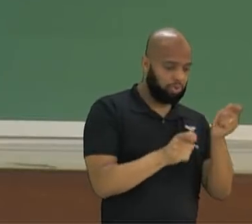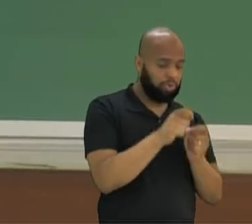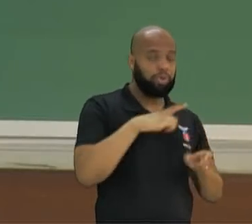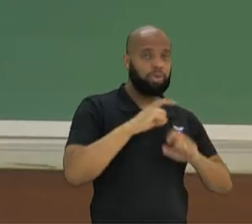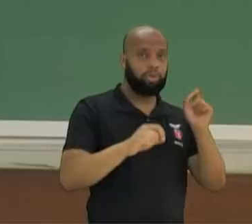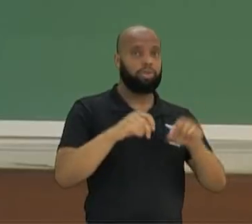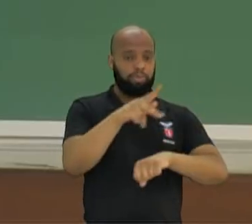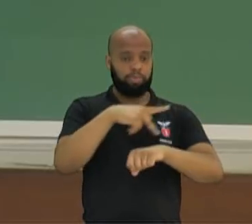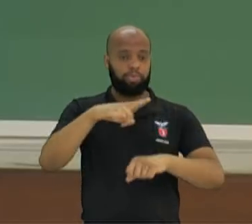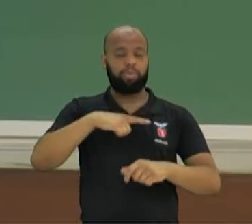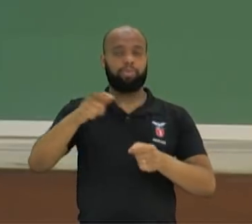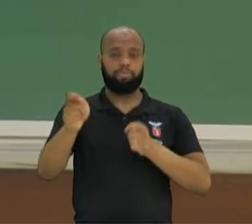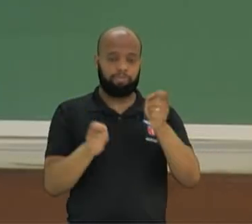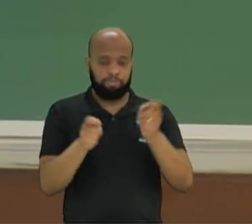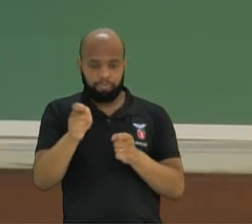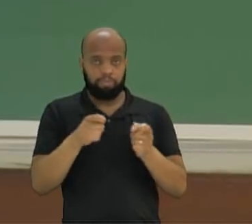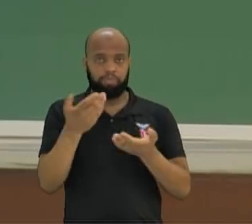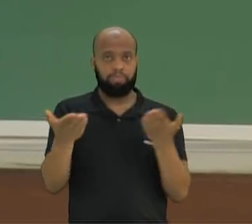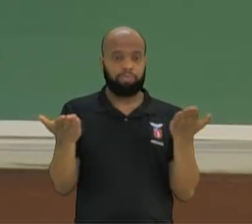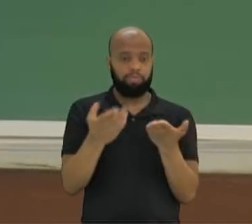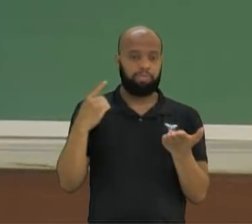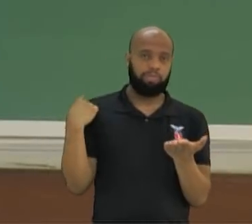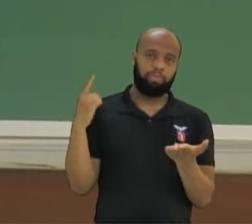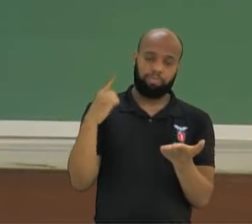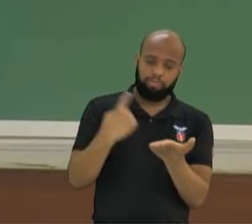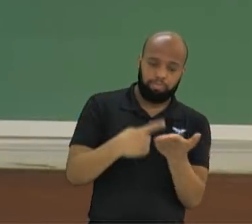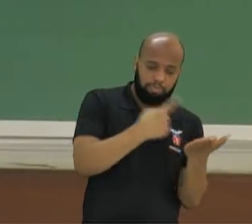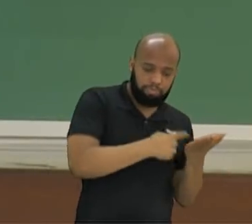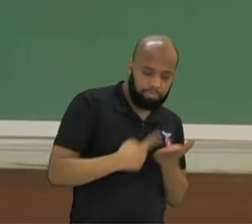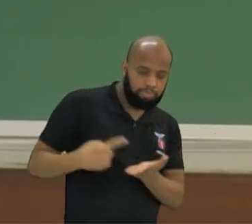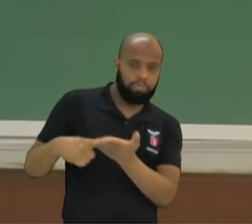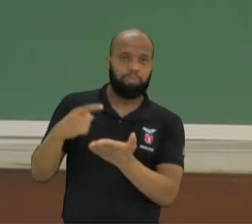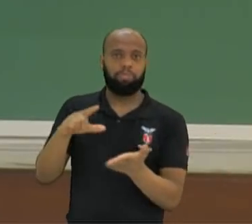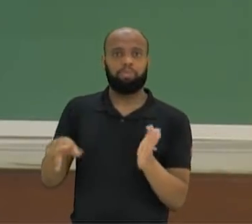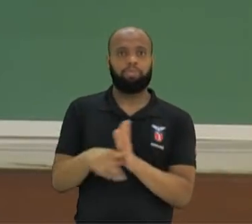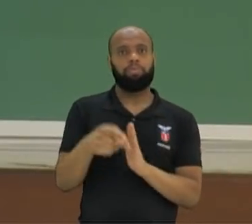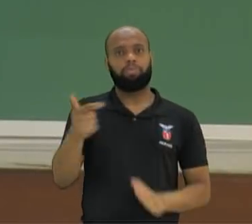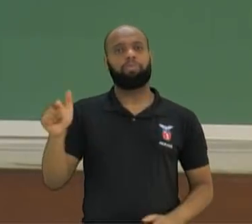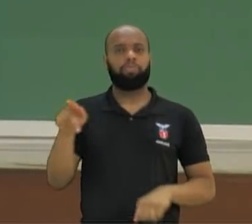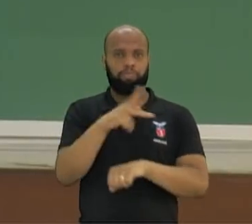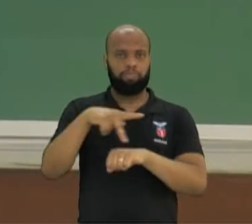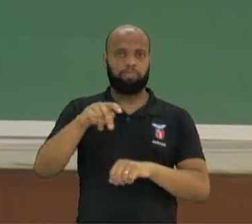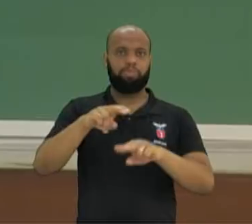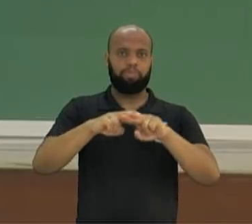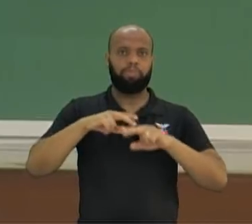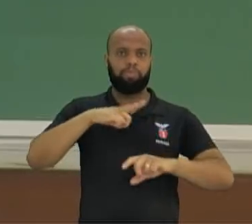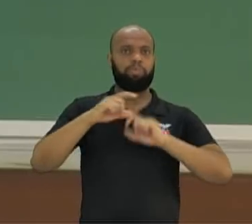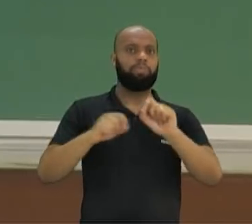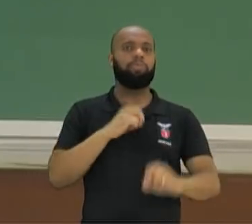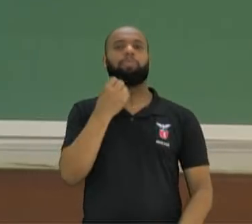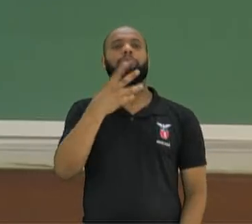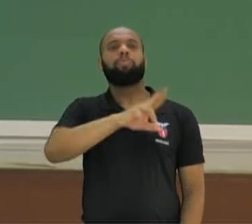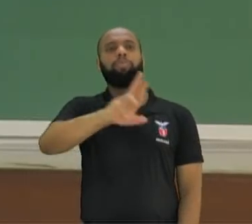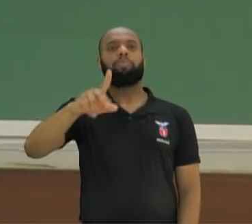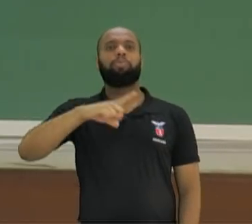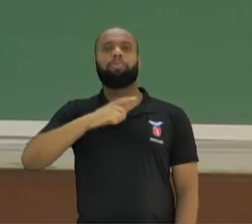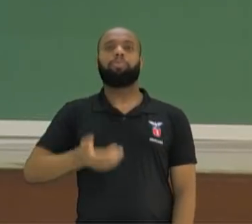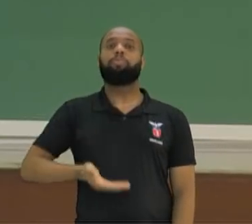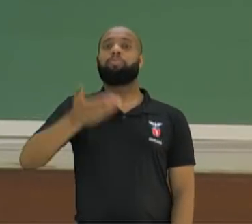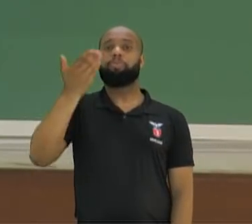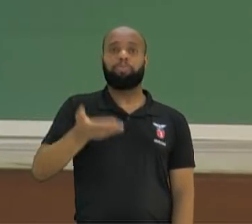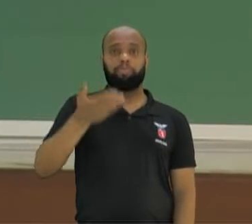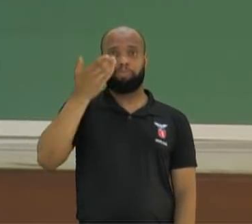estão negociando ainda, firmando acordos com os países. Com isso, qual é a vantagem? O maior custo da produção,